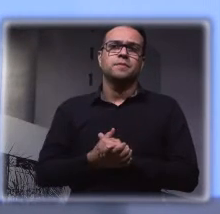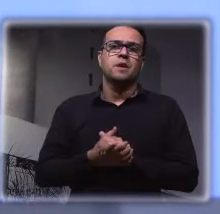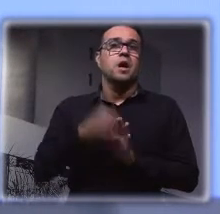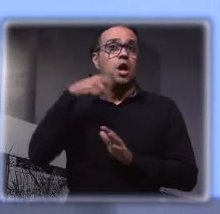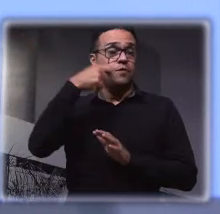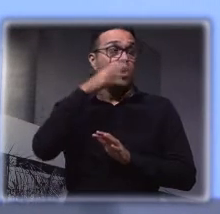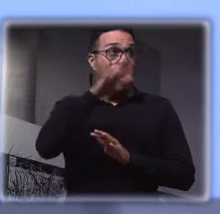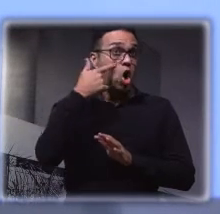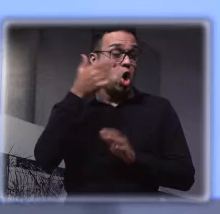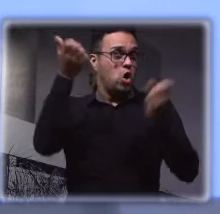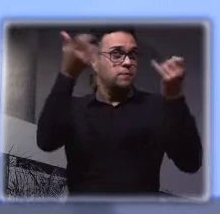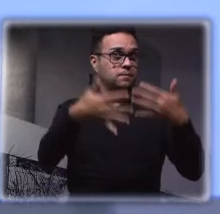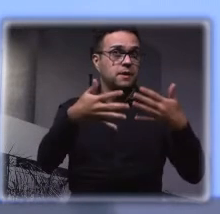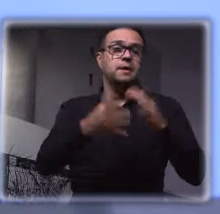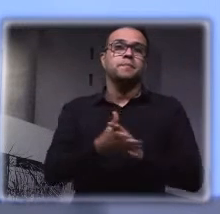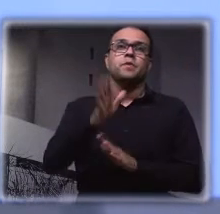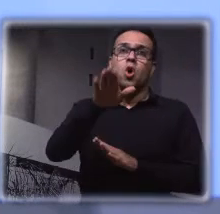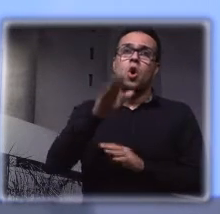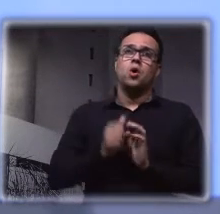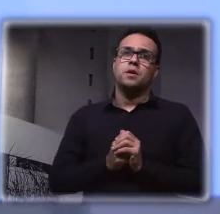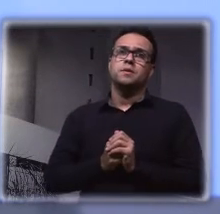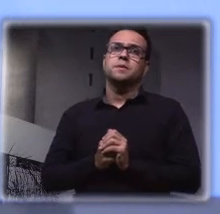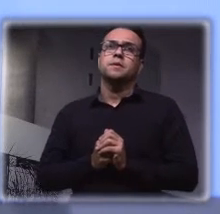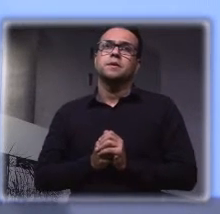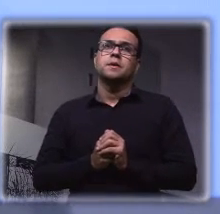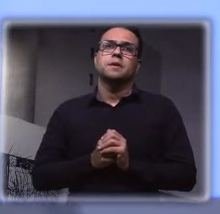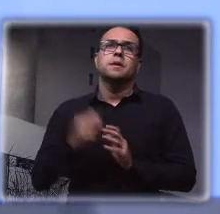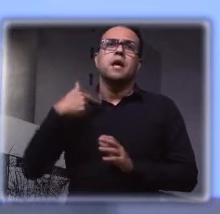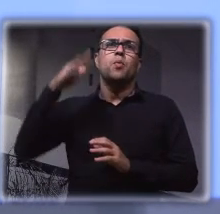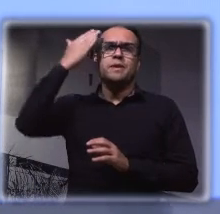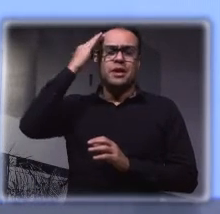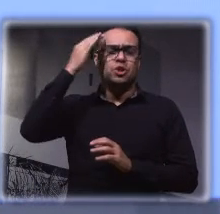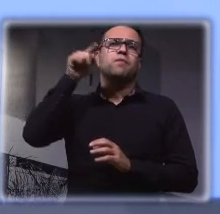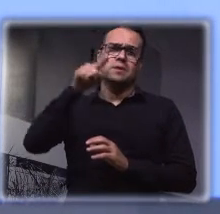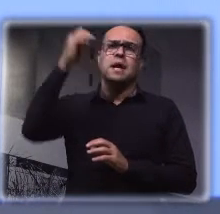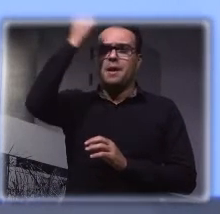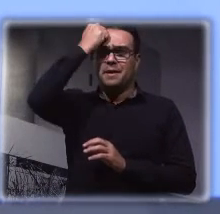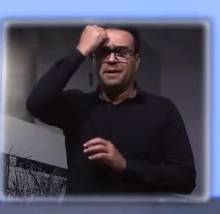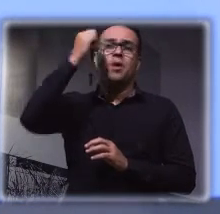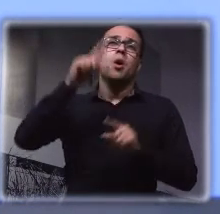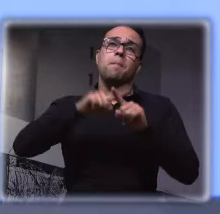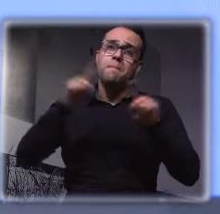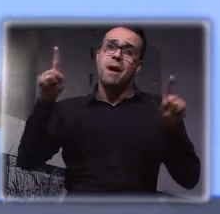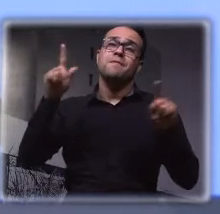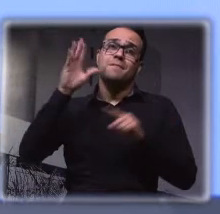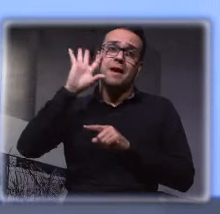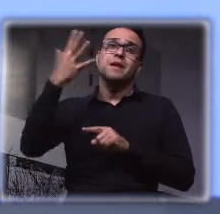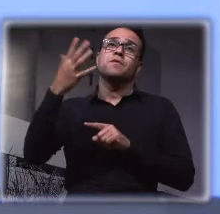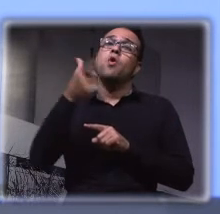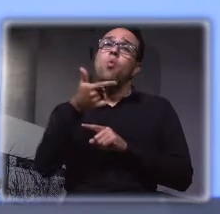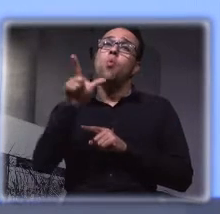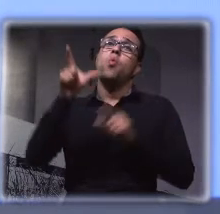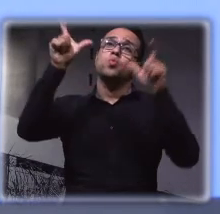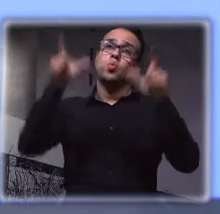defensora explica para ele. Olha, João, eu entendo que você está arrependido e tudo, mas a gente vai resolver isso em outro